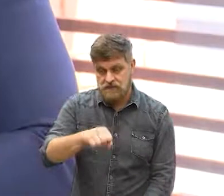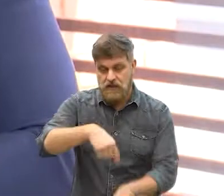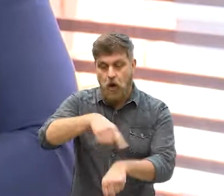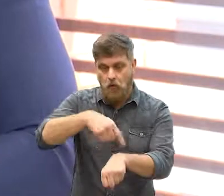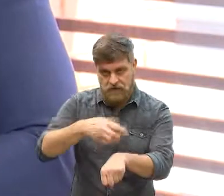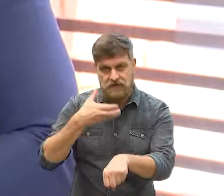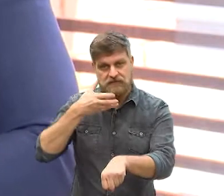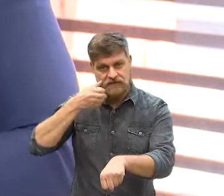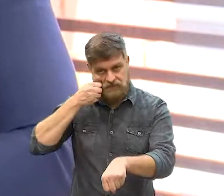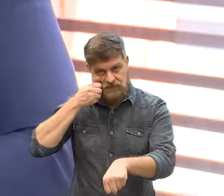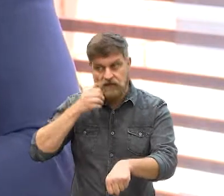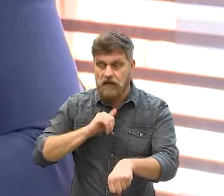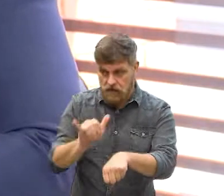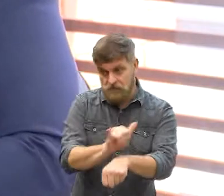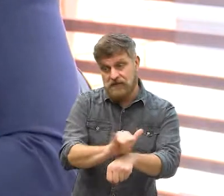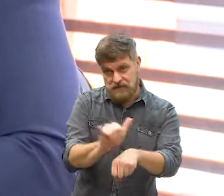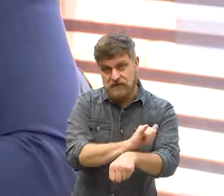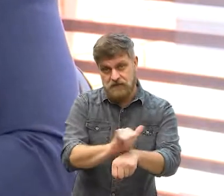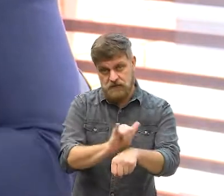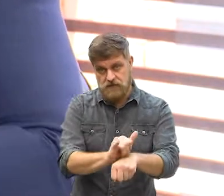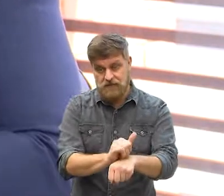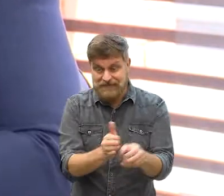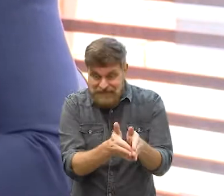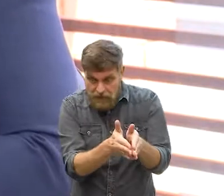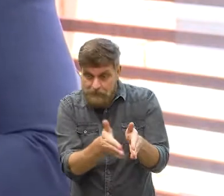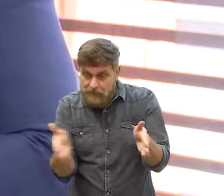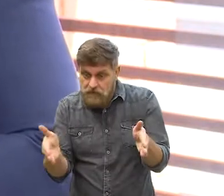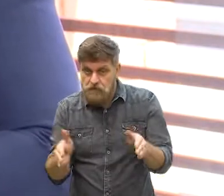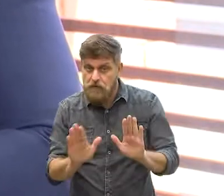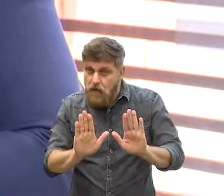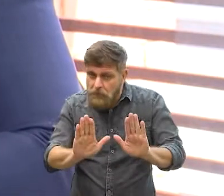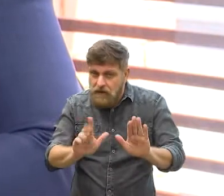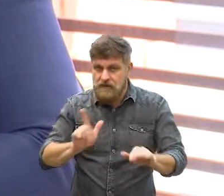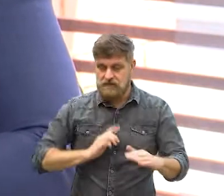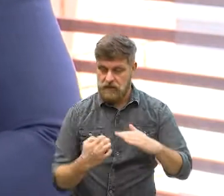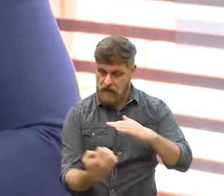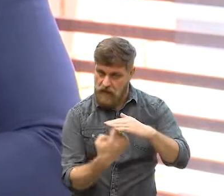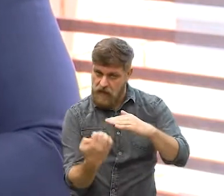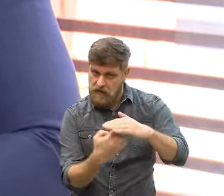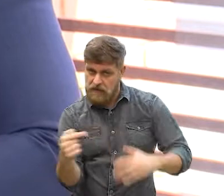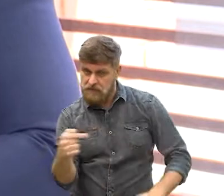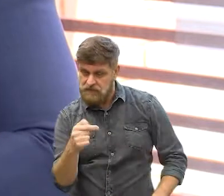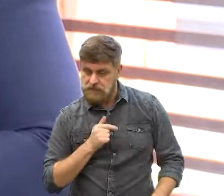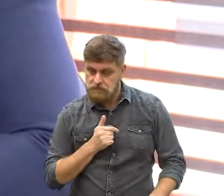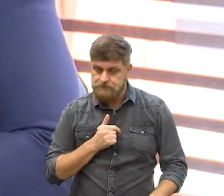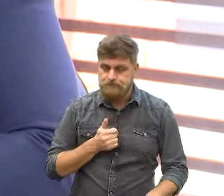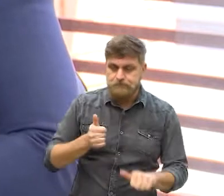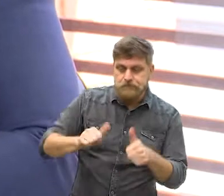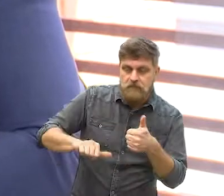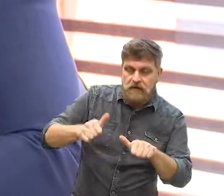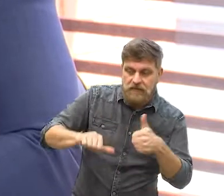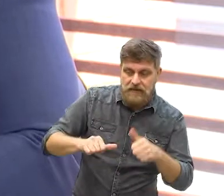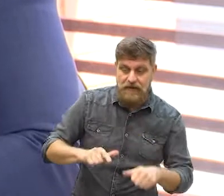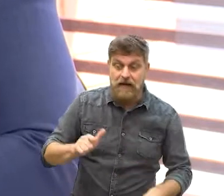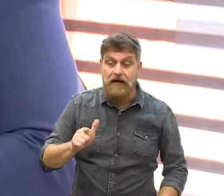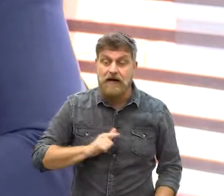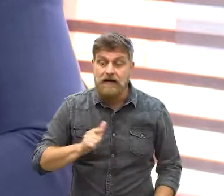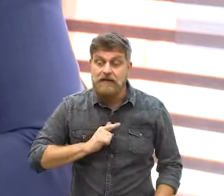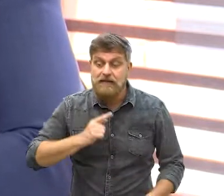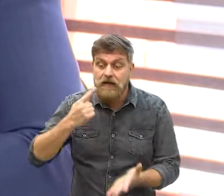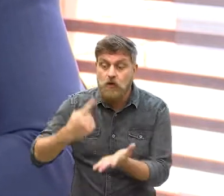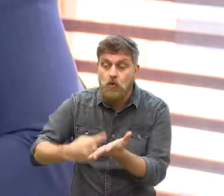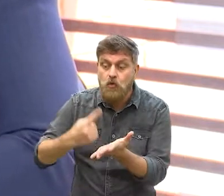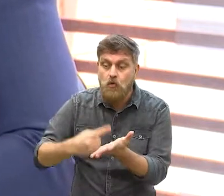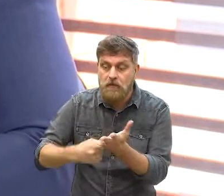Sim, o banco de horas é uma das soluções possíveis para esse período, mas para isso a empresa precisa averiguar se primeiro existe